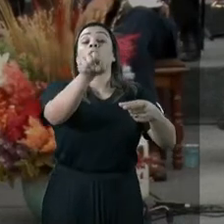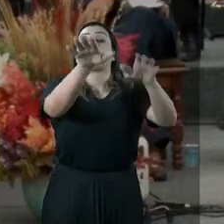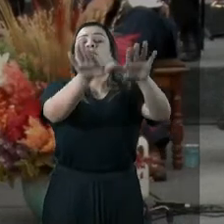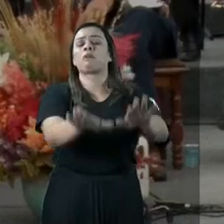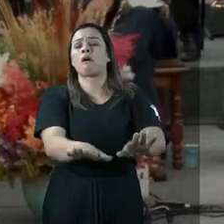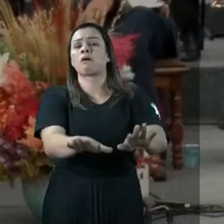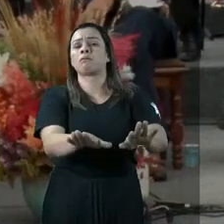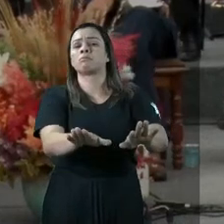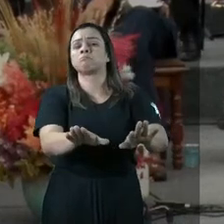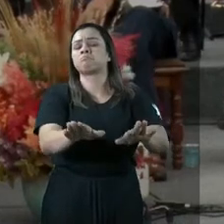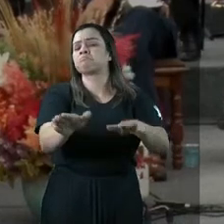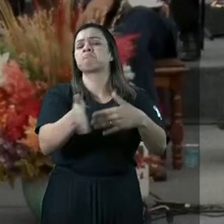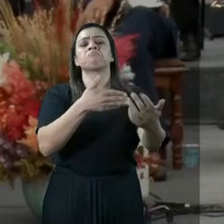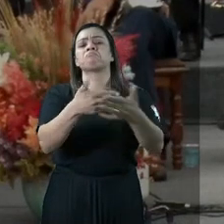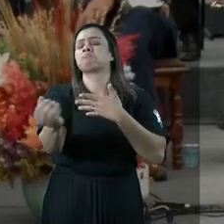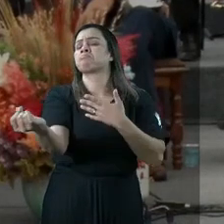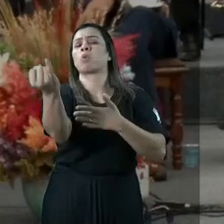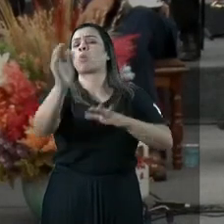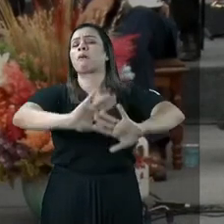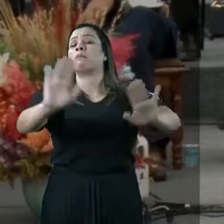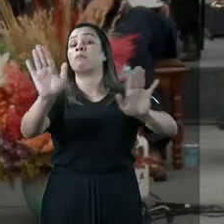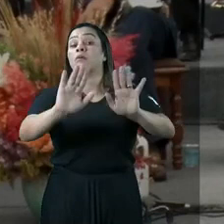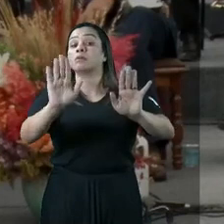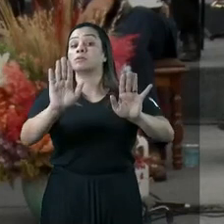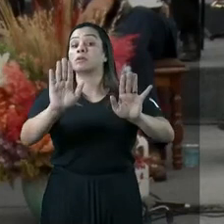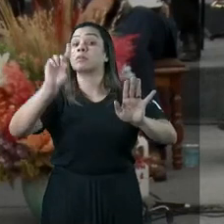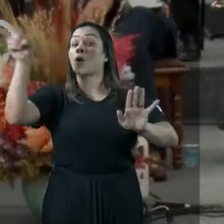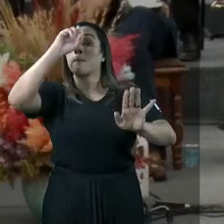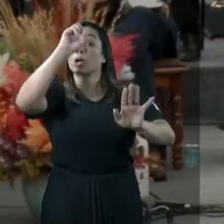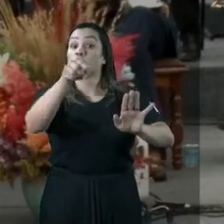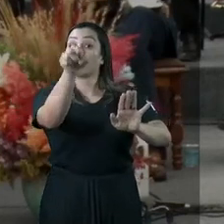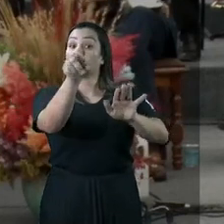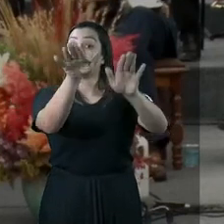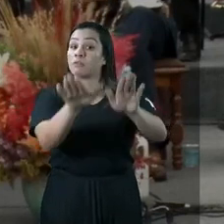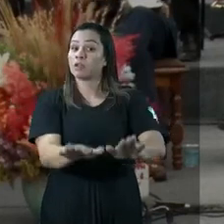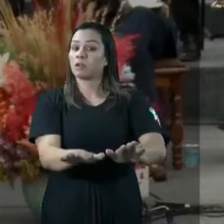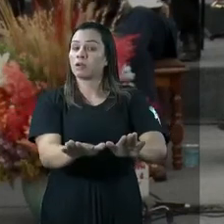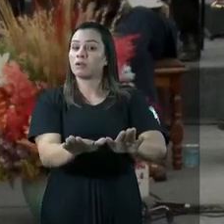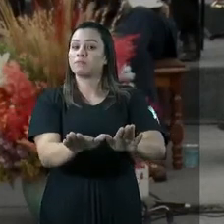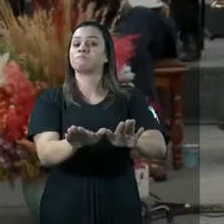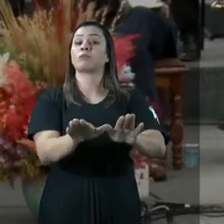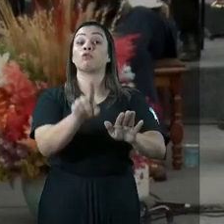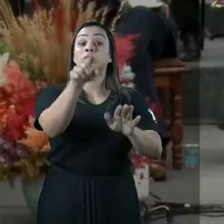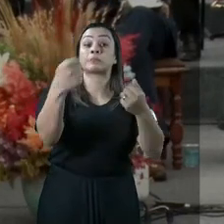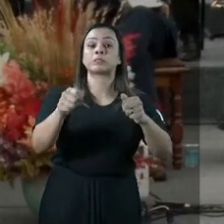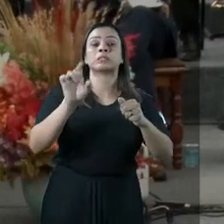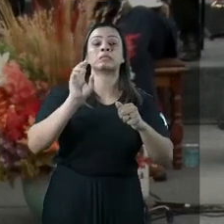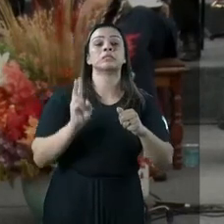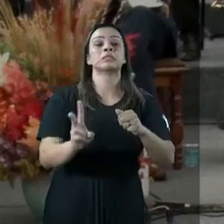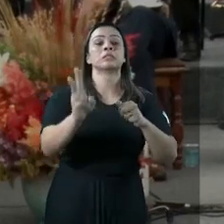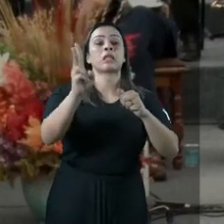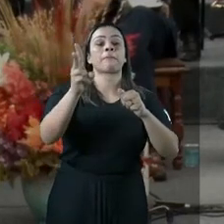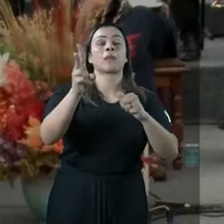cadeiras e tronos terrenos onde você assente, porque Deus te colocou, nunca deixe de enxergar o Senhor como